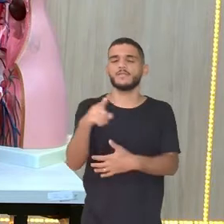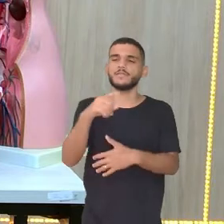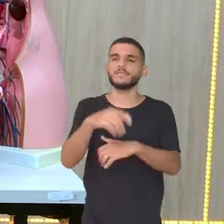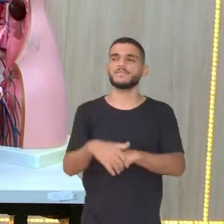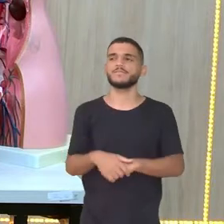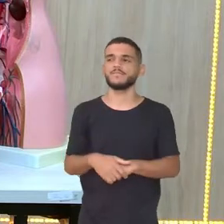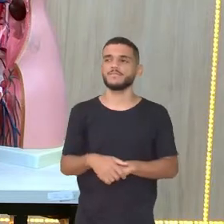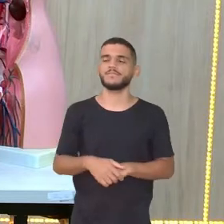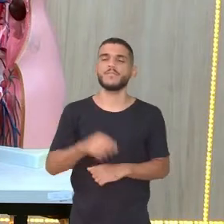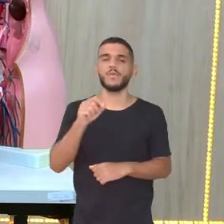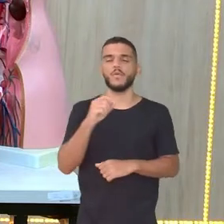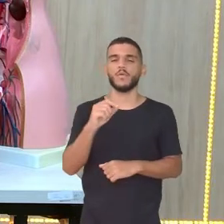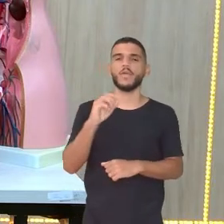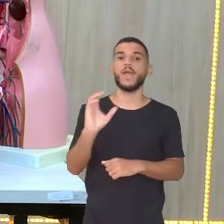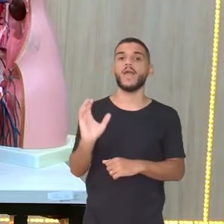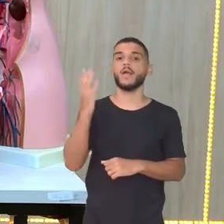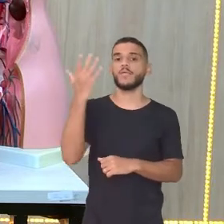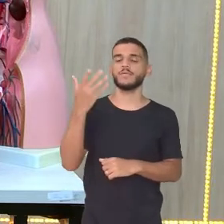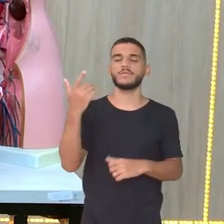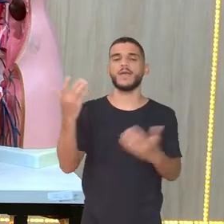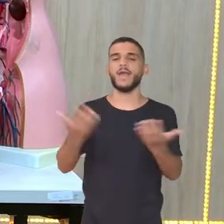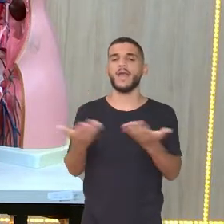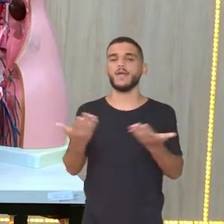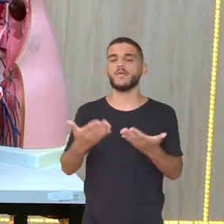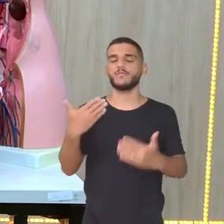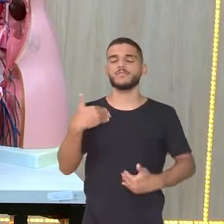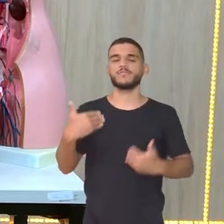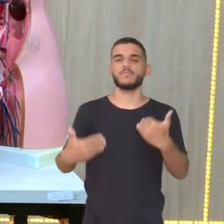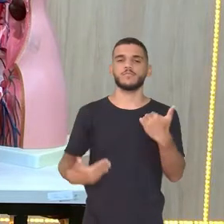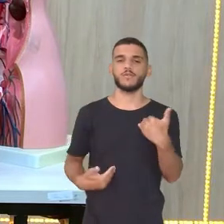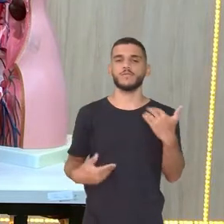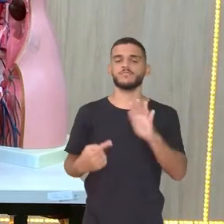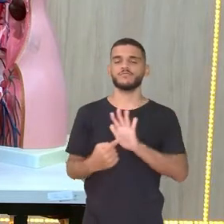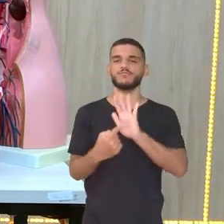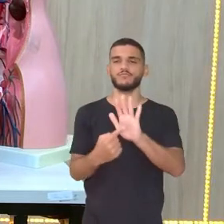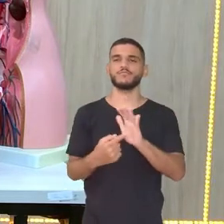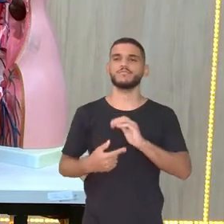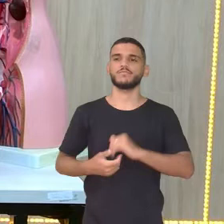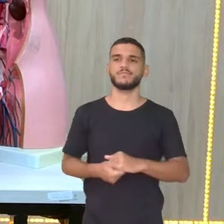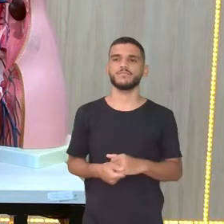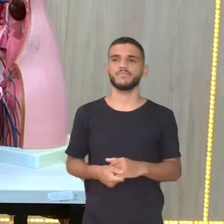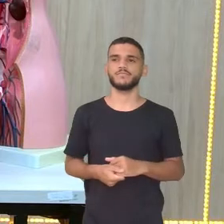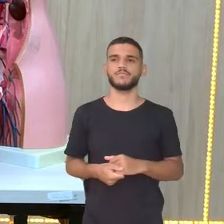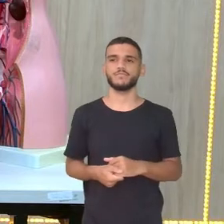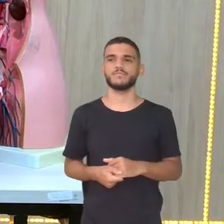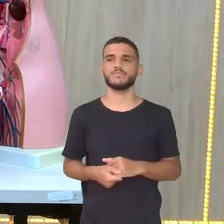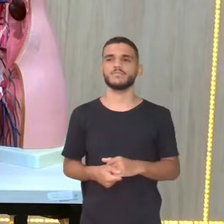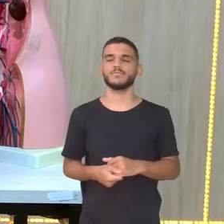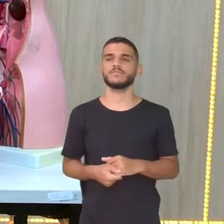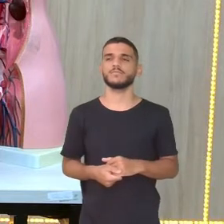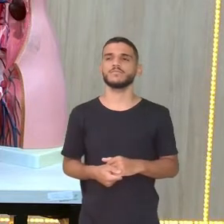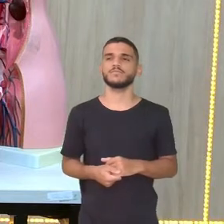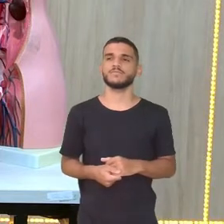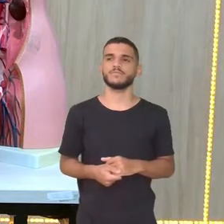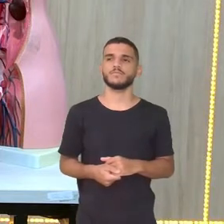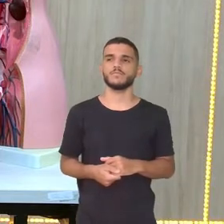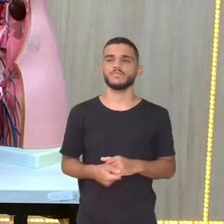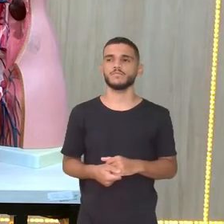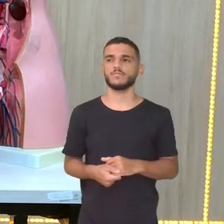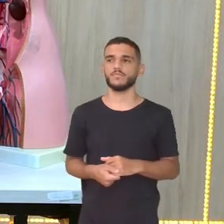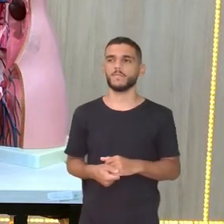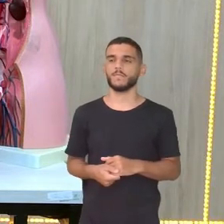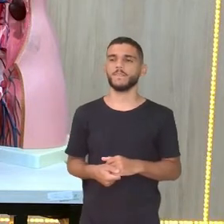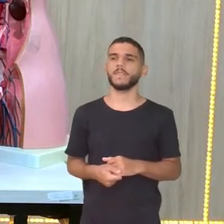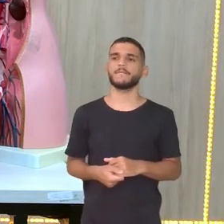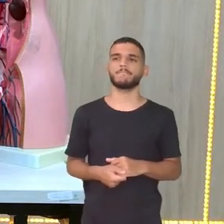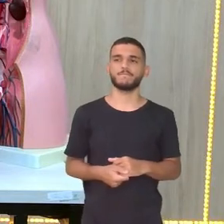está acontecendo no nosso corpo através dessa representação. Vejam aqui. Então, aqui eu tenho, agora eu já posso